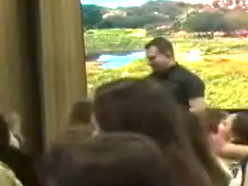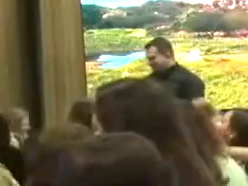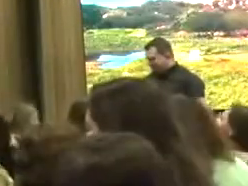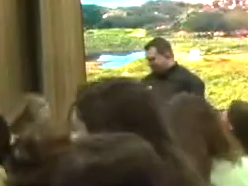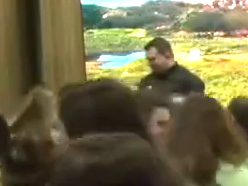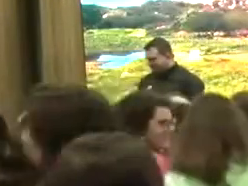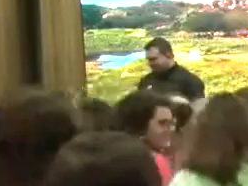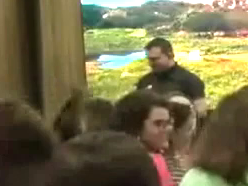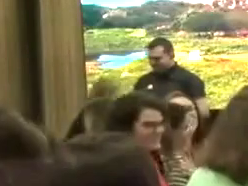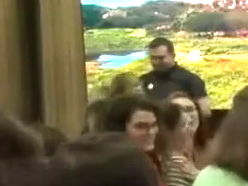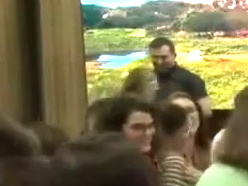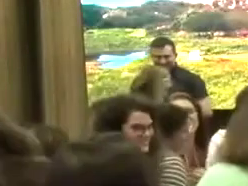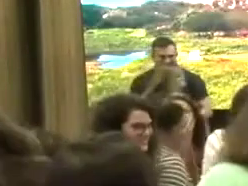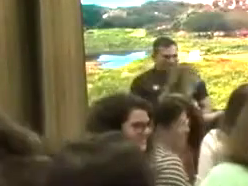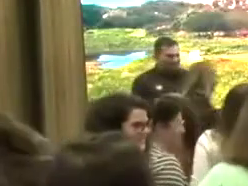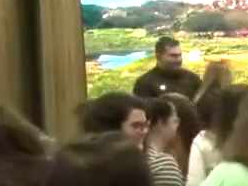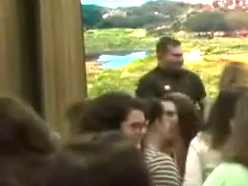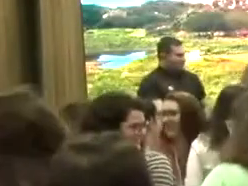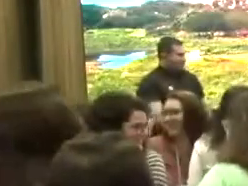Ei.